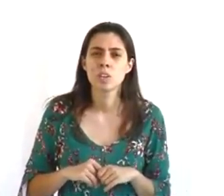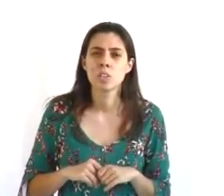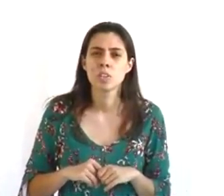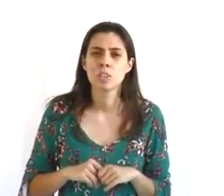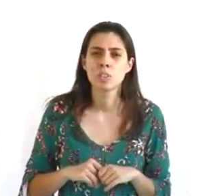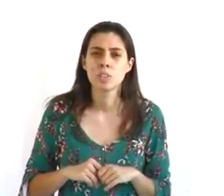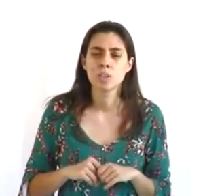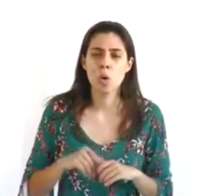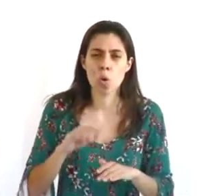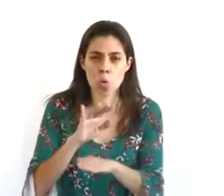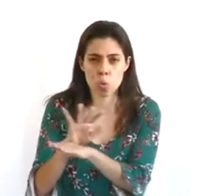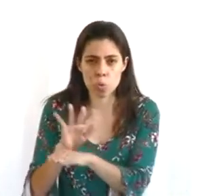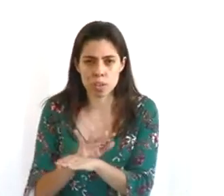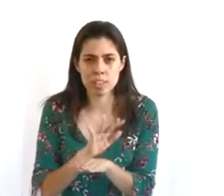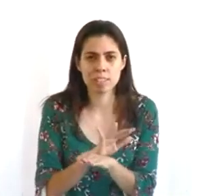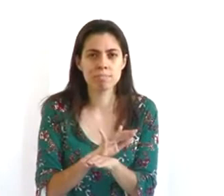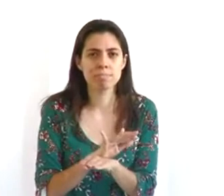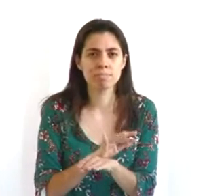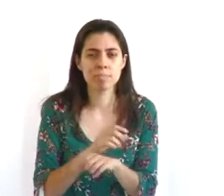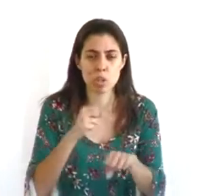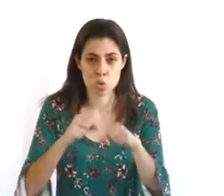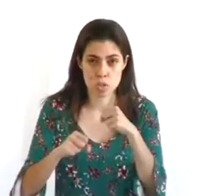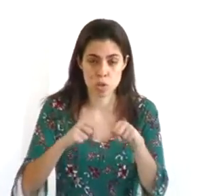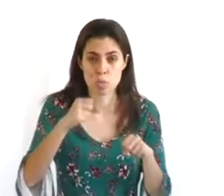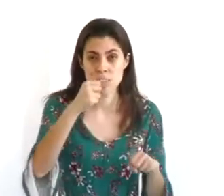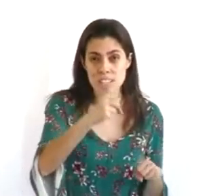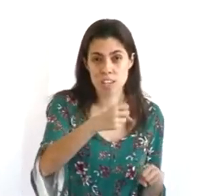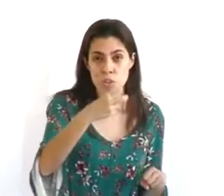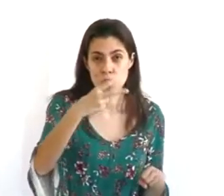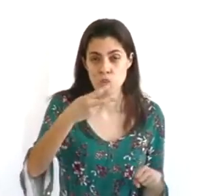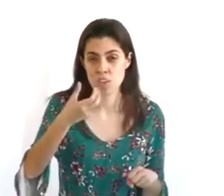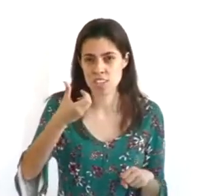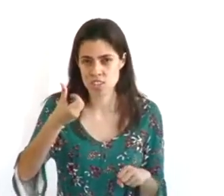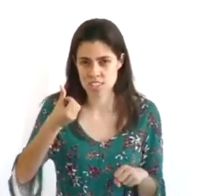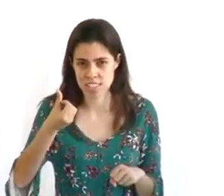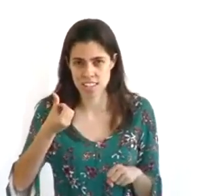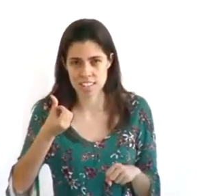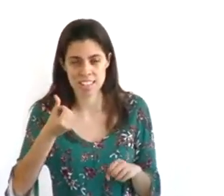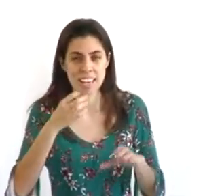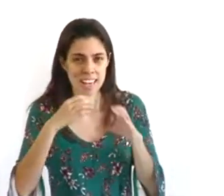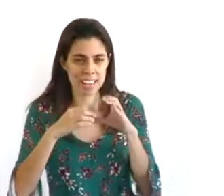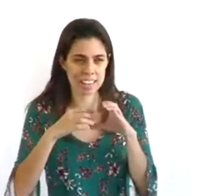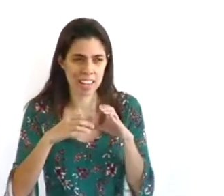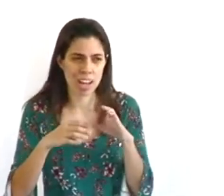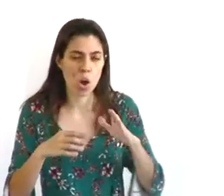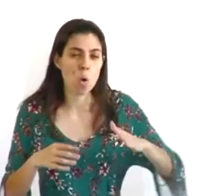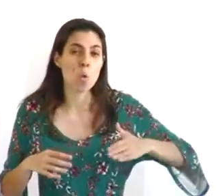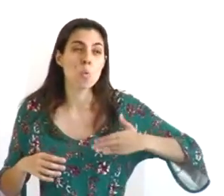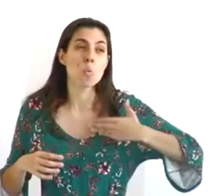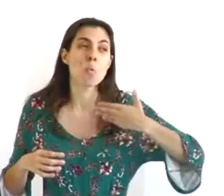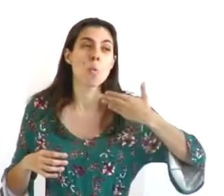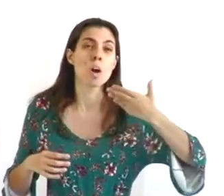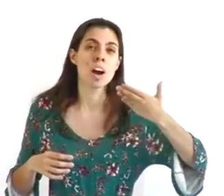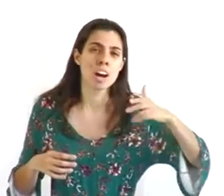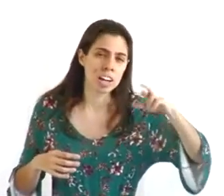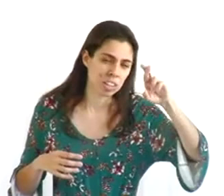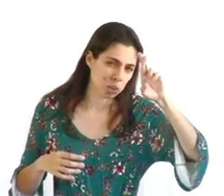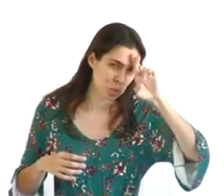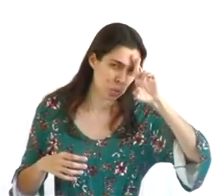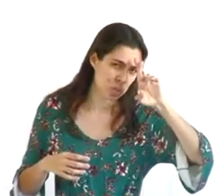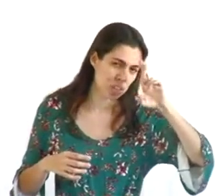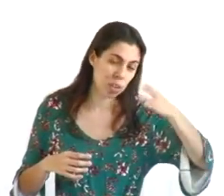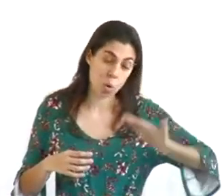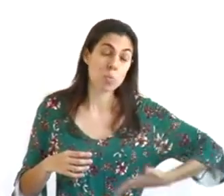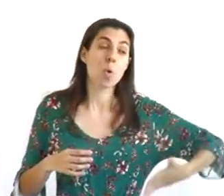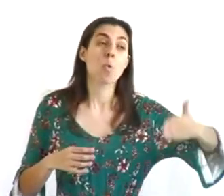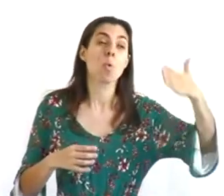Sião, ficamos como quem sonha. O povo não acreditava que chegou o grande dia em que eles poderiam voltar. Este salmo então preenche todo